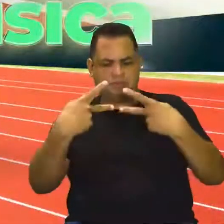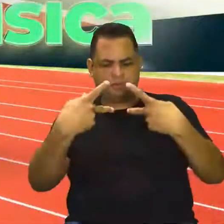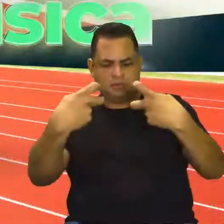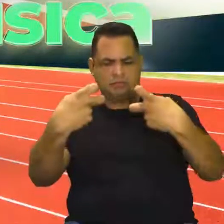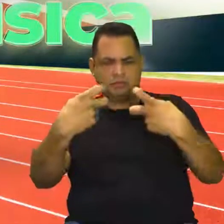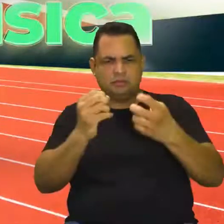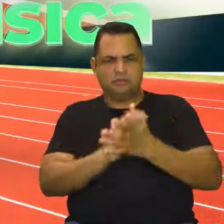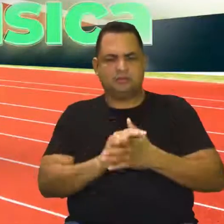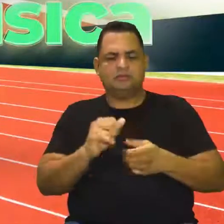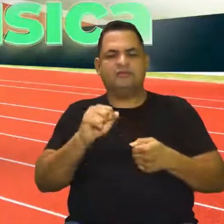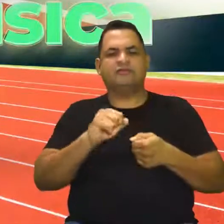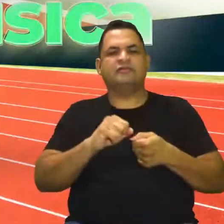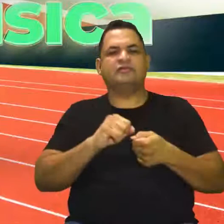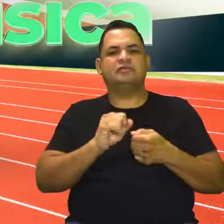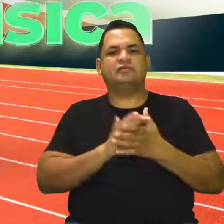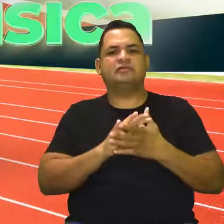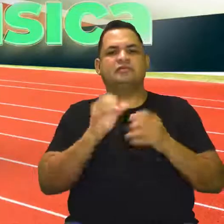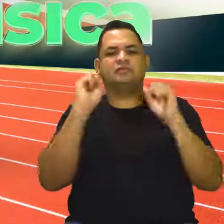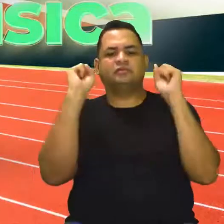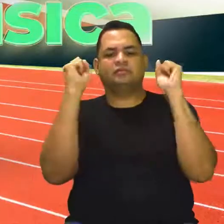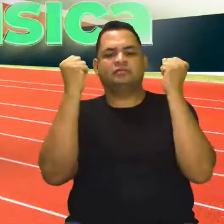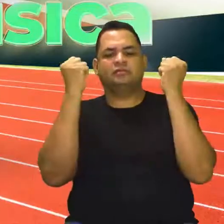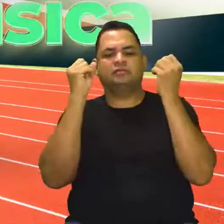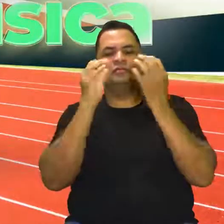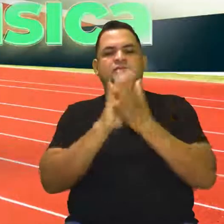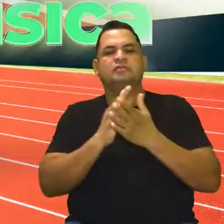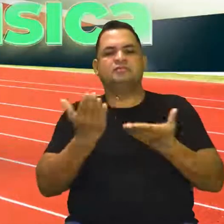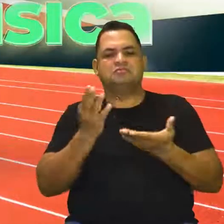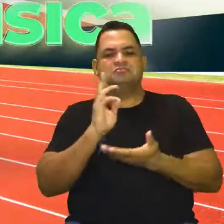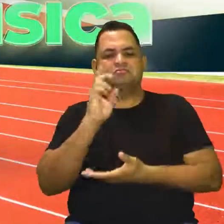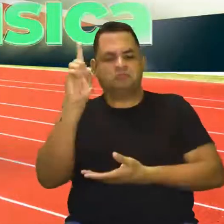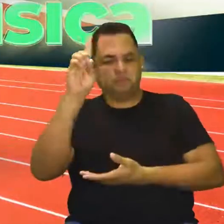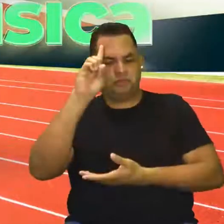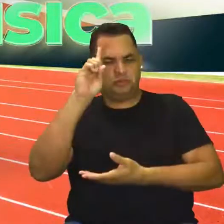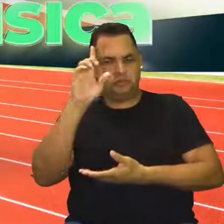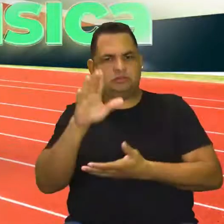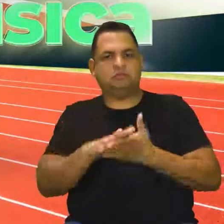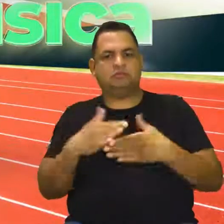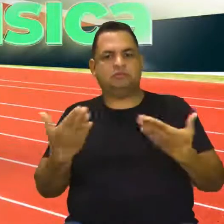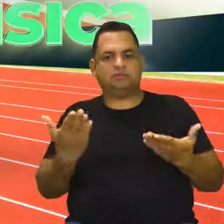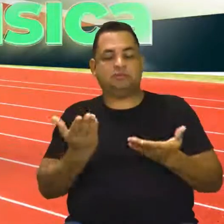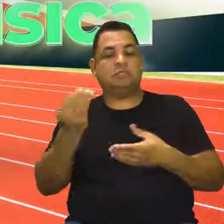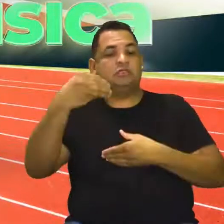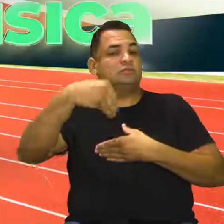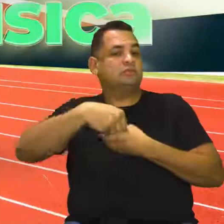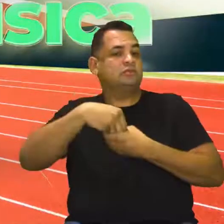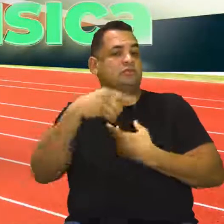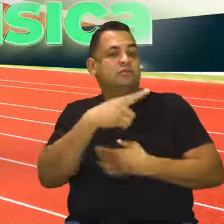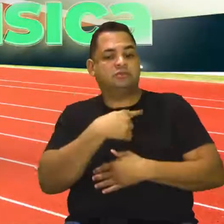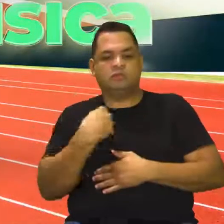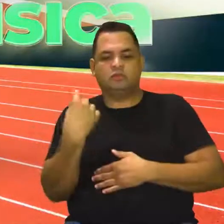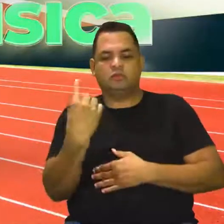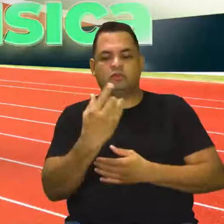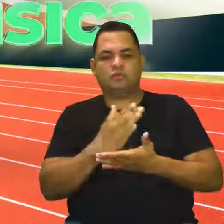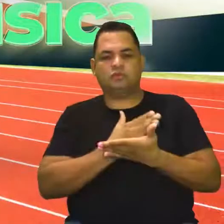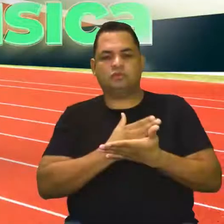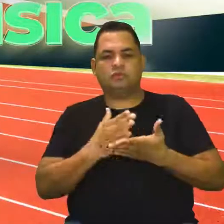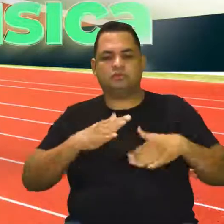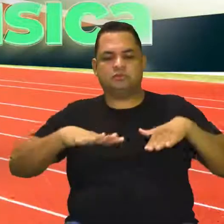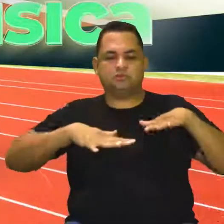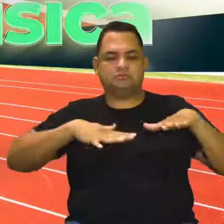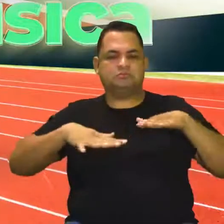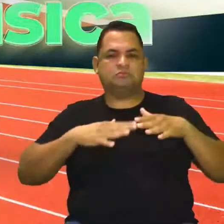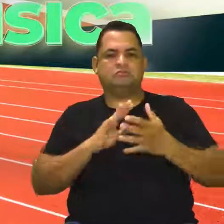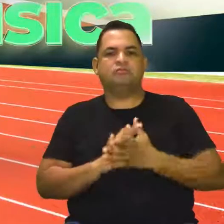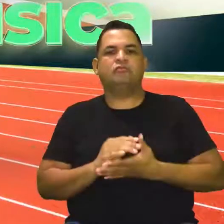dia a dia, atividades físicas, prof? Olha, a atividade física ela já faz parte do nosso cotidiano a partir do momento que a gente se movimenta, né? Isso. Eu acho